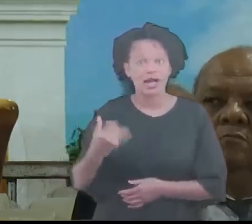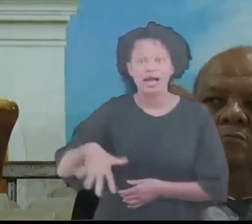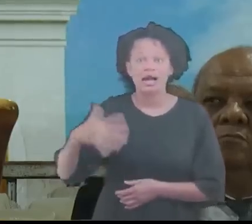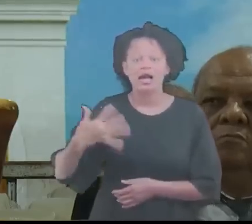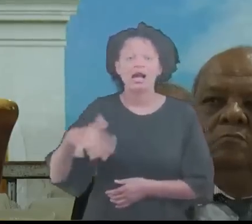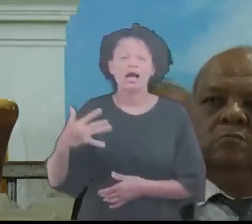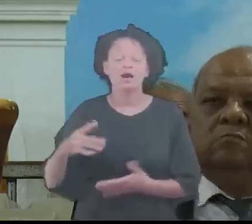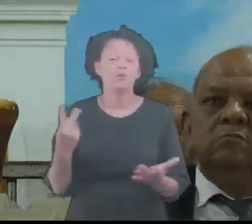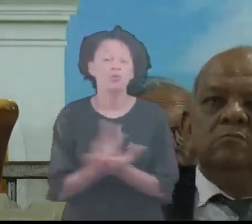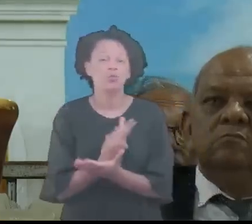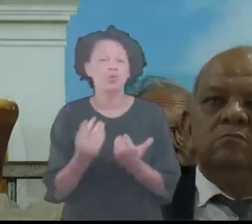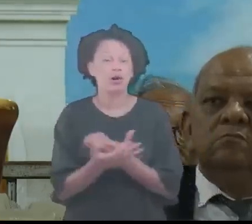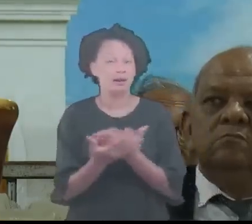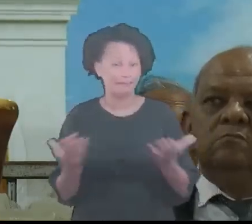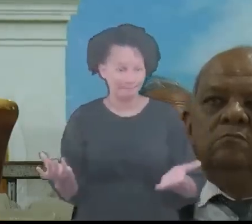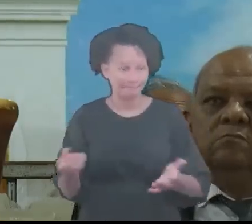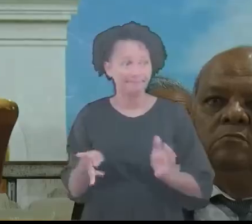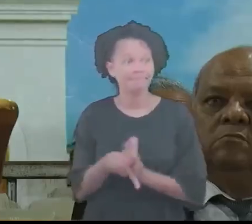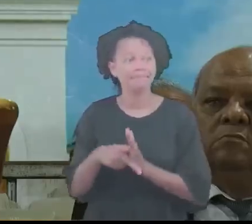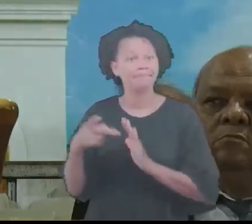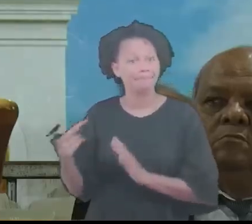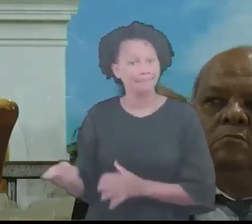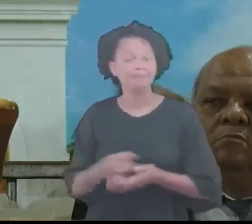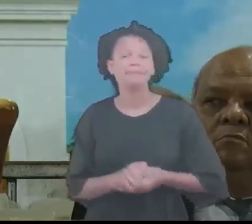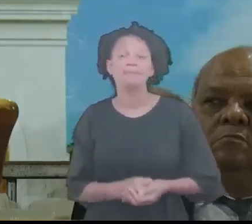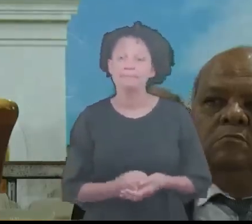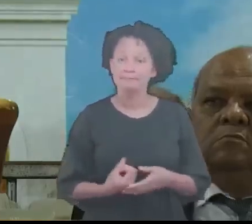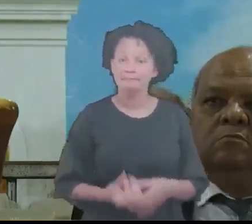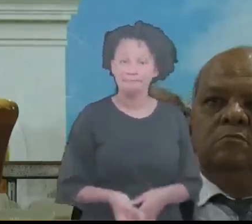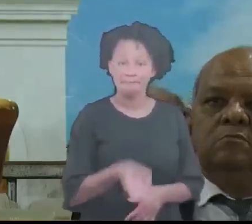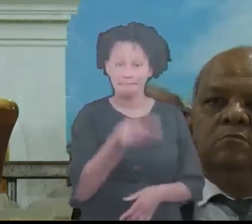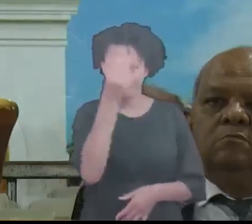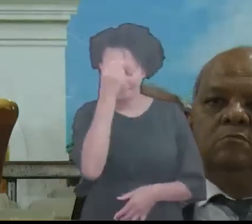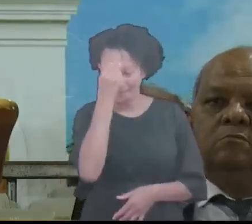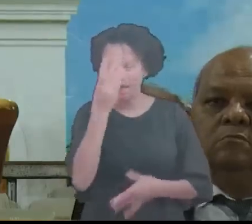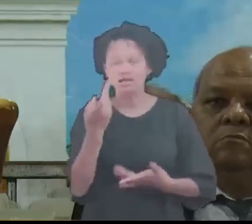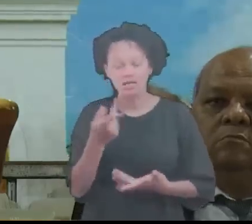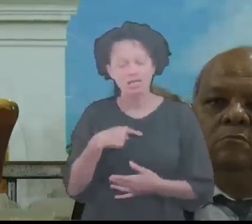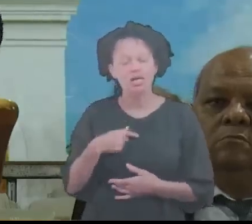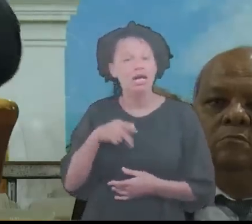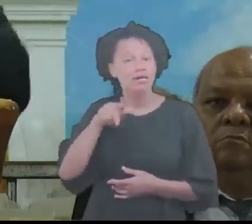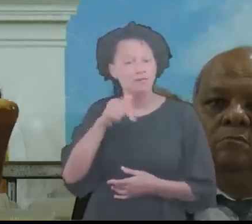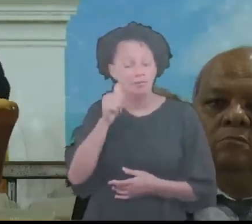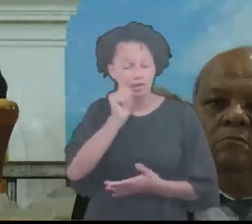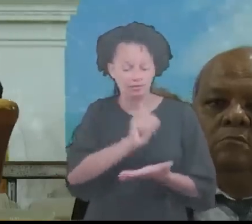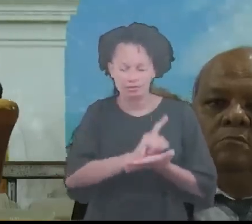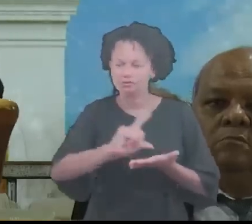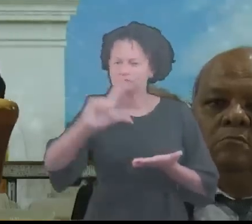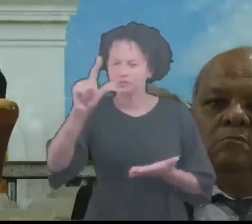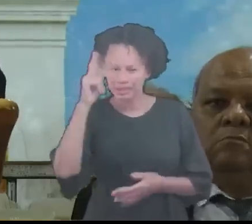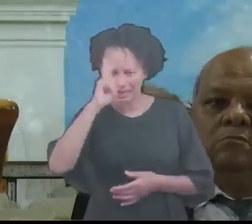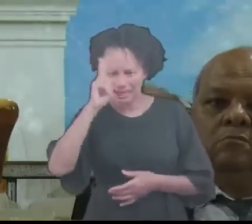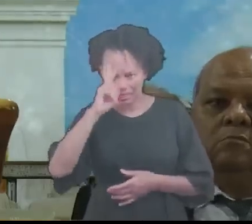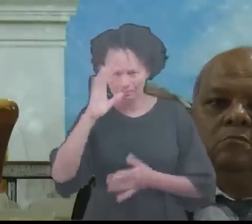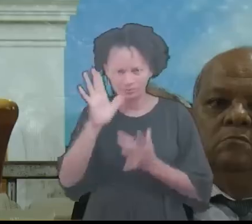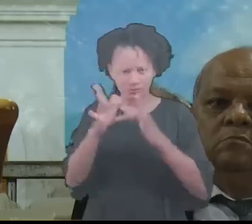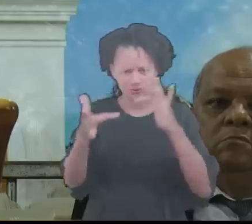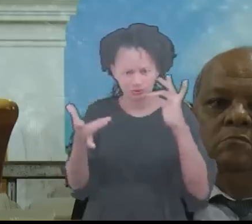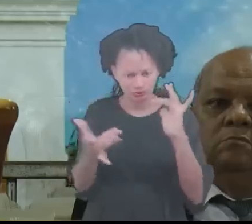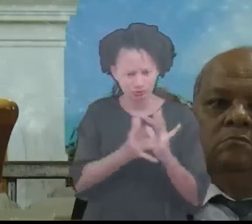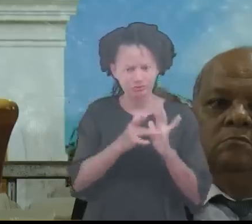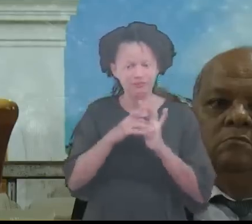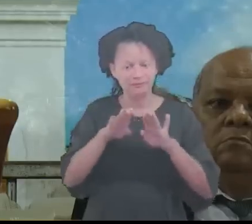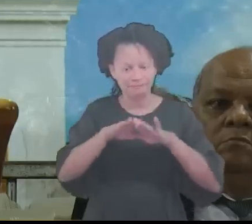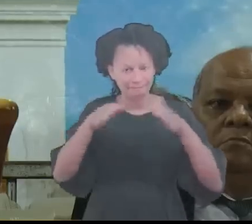se cumpriu com Maria, irmã de Lázaro. Vocês estão lembrados que quando Jesus estava à mesa, quem lembra disso? Quando